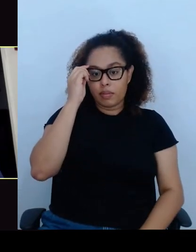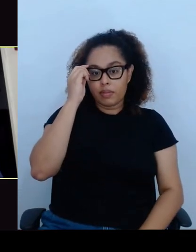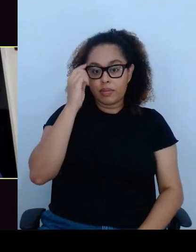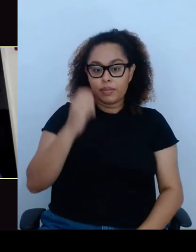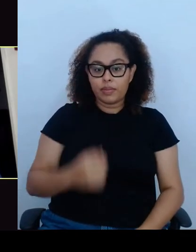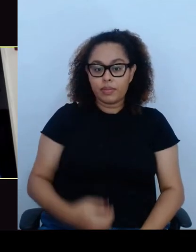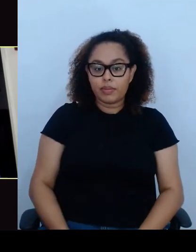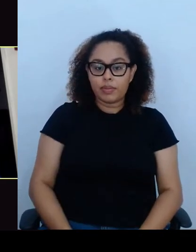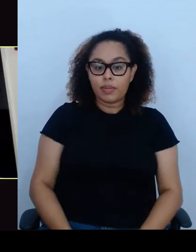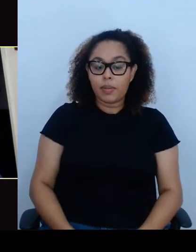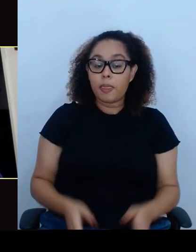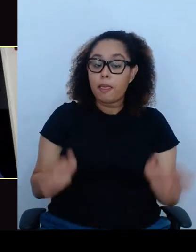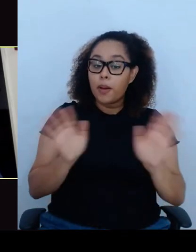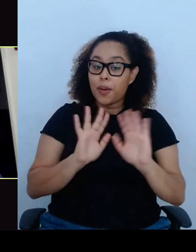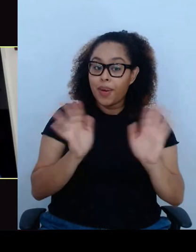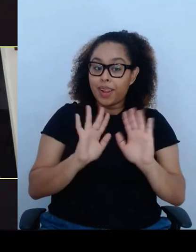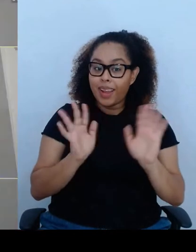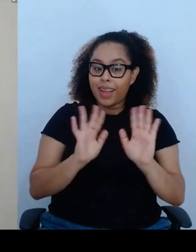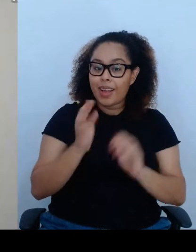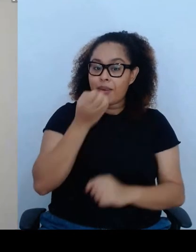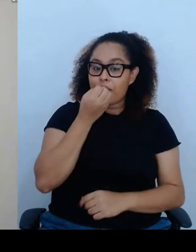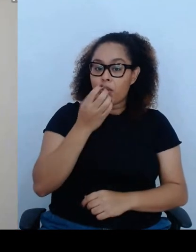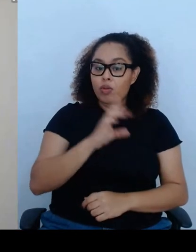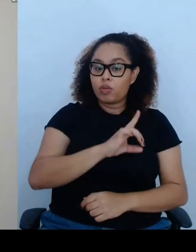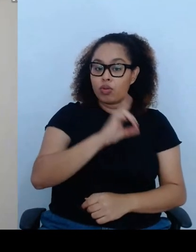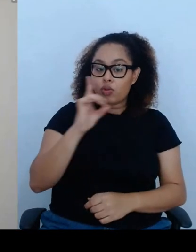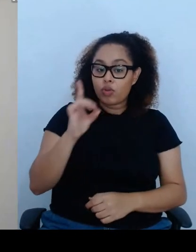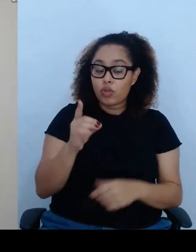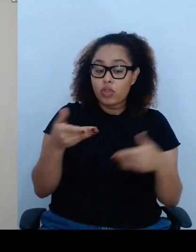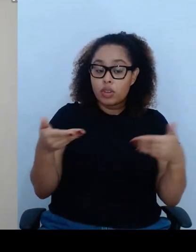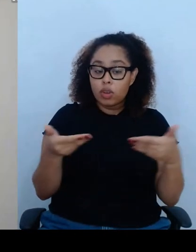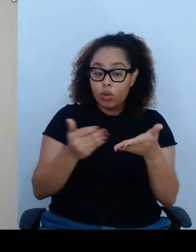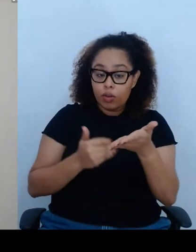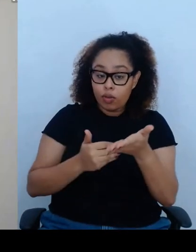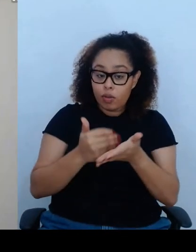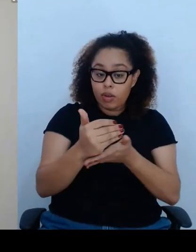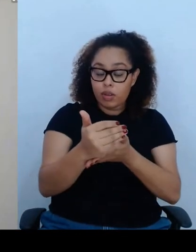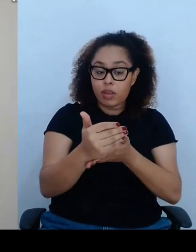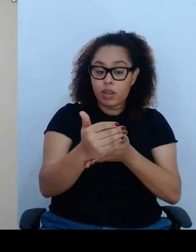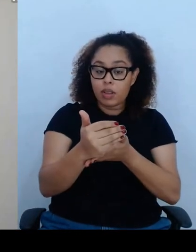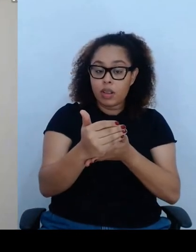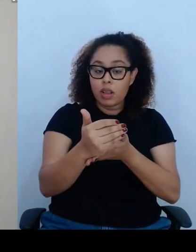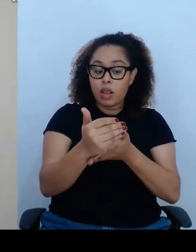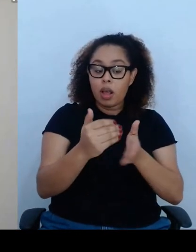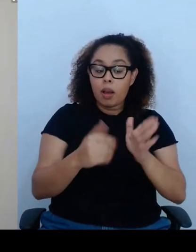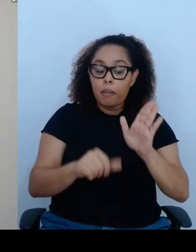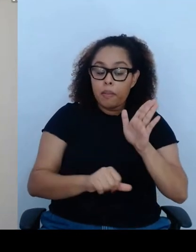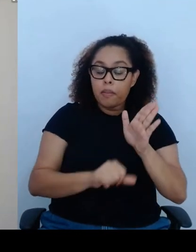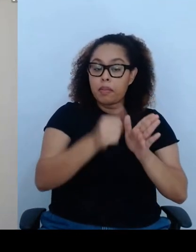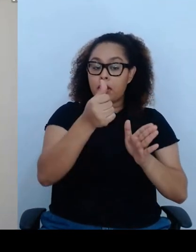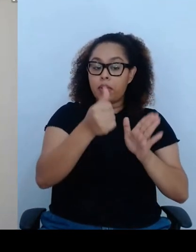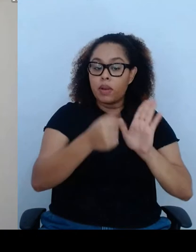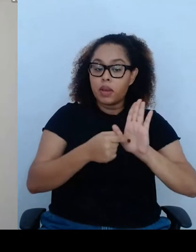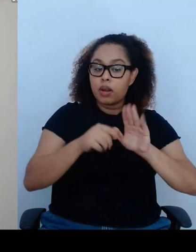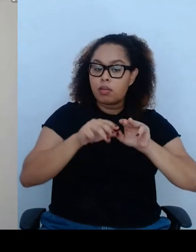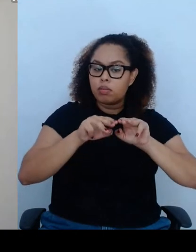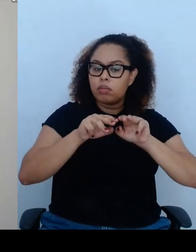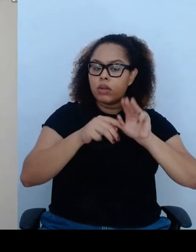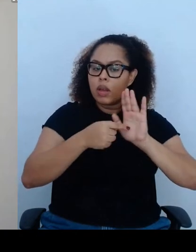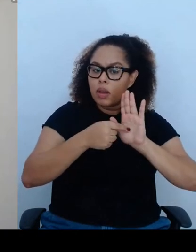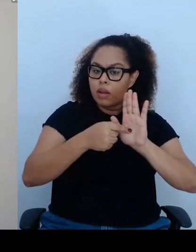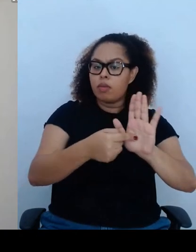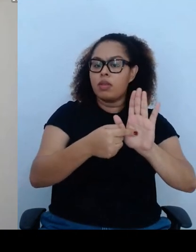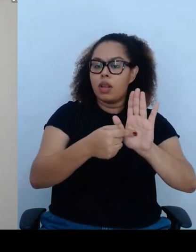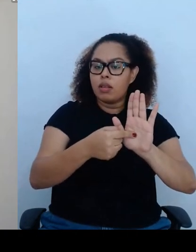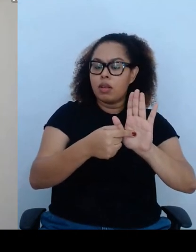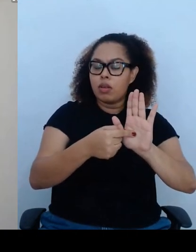Bom dia a todos estaremos início Então a primeira mesa do nosso seminário hoje com